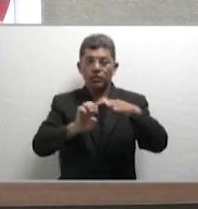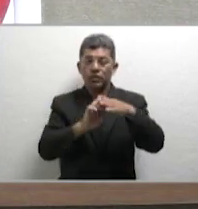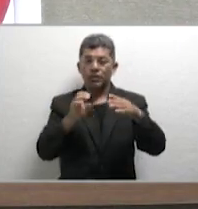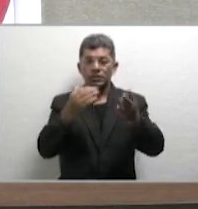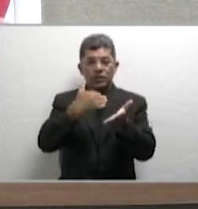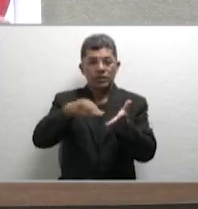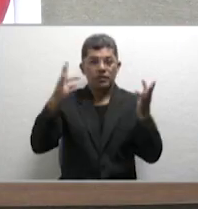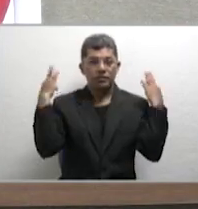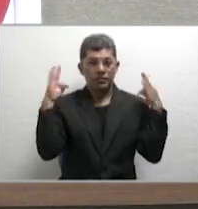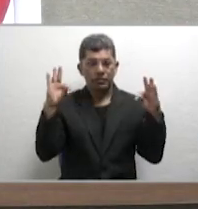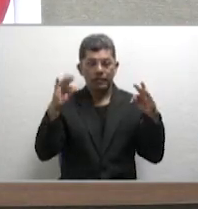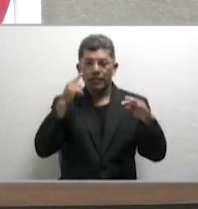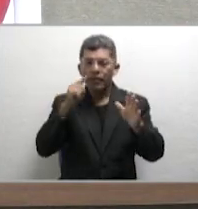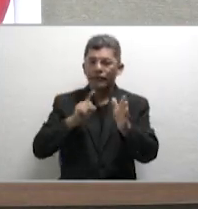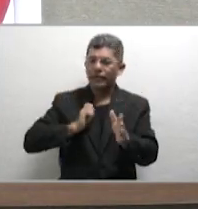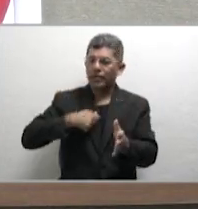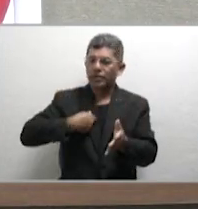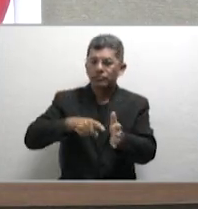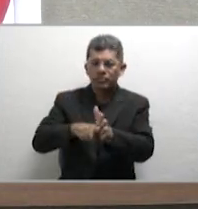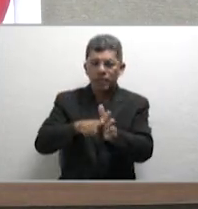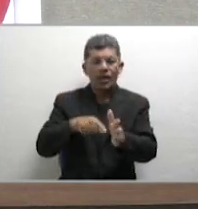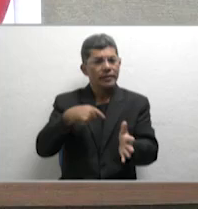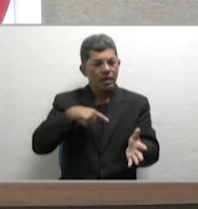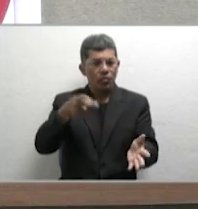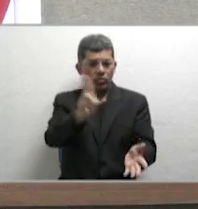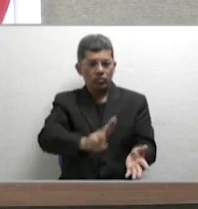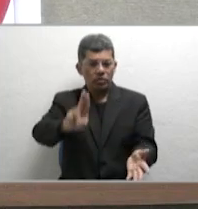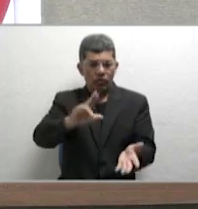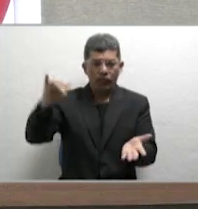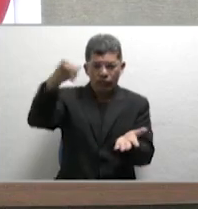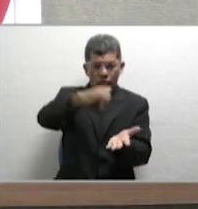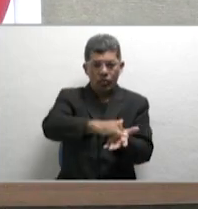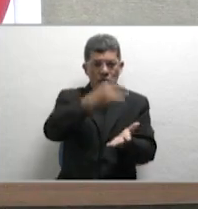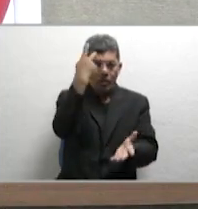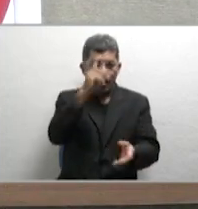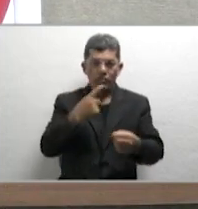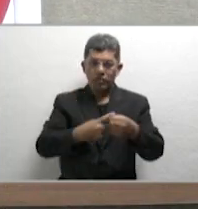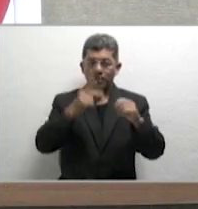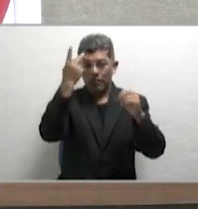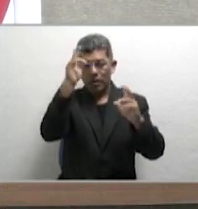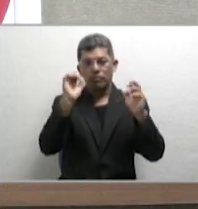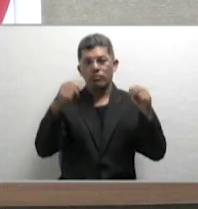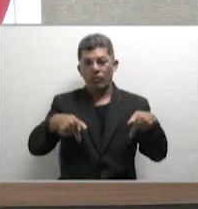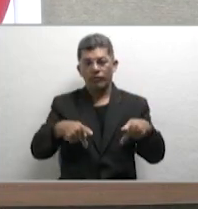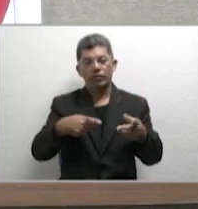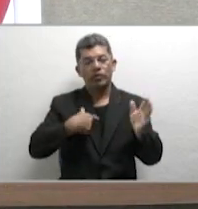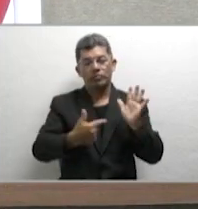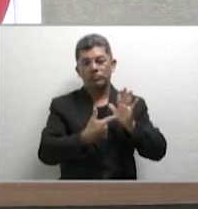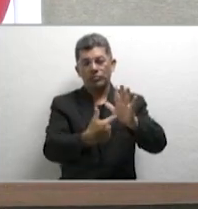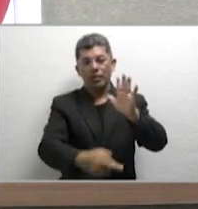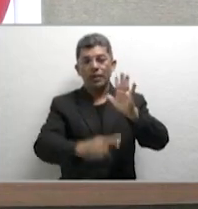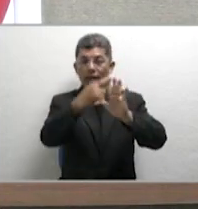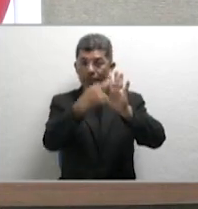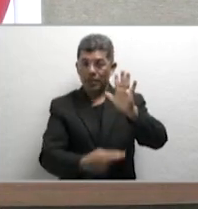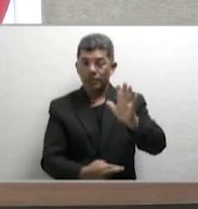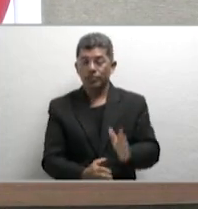esses voos estão sendo feitos para os municípios, para atender a população. Então, eu estou apresentando aqui um